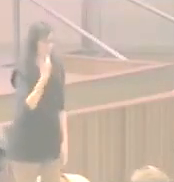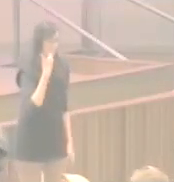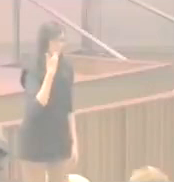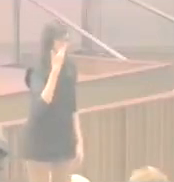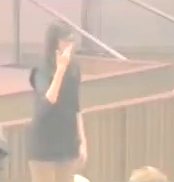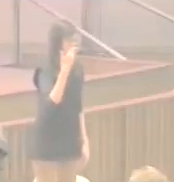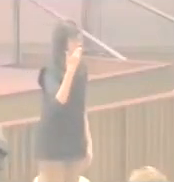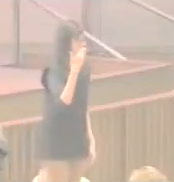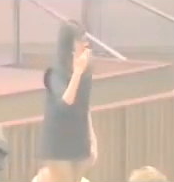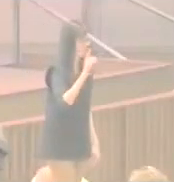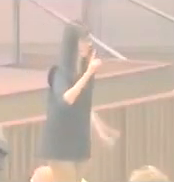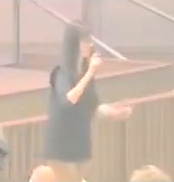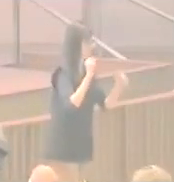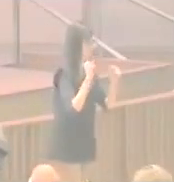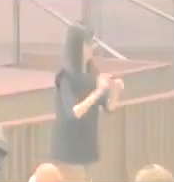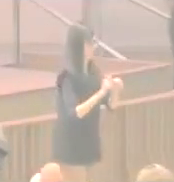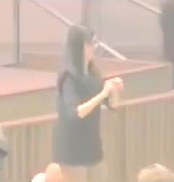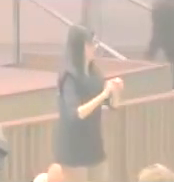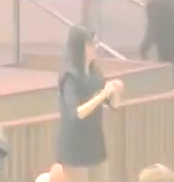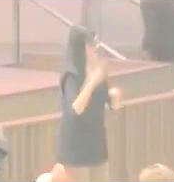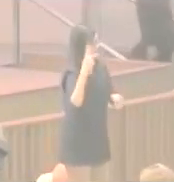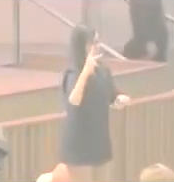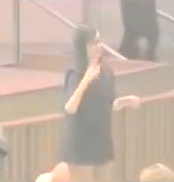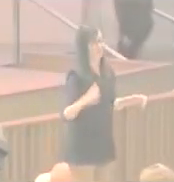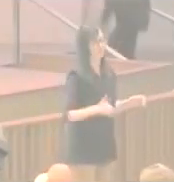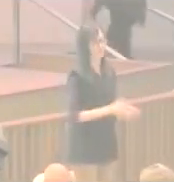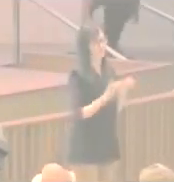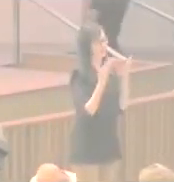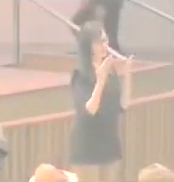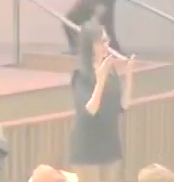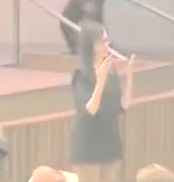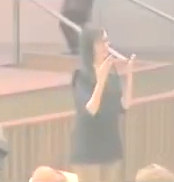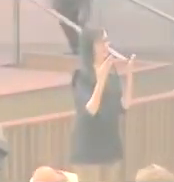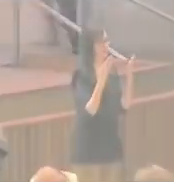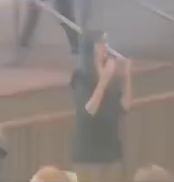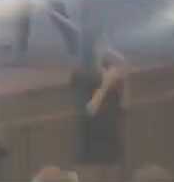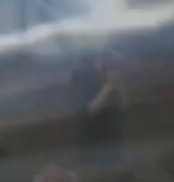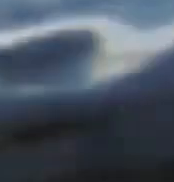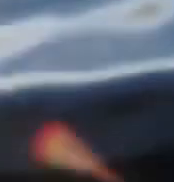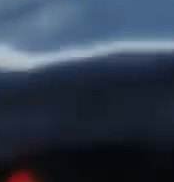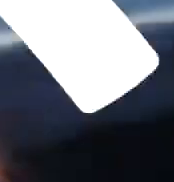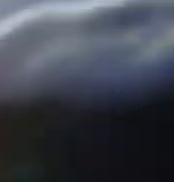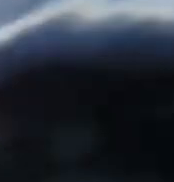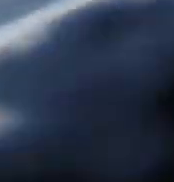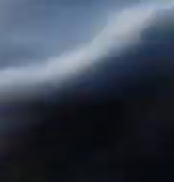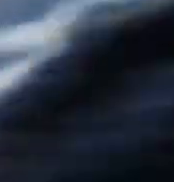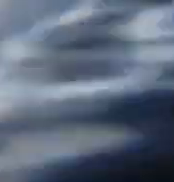peço. Faz o teu milagre. Amém. Amém.